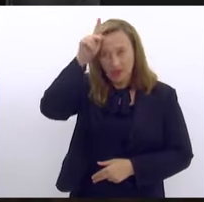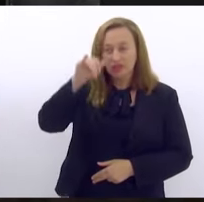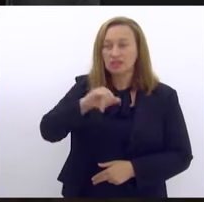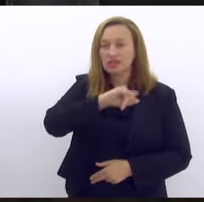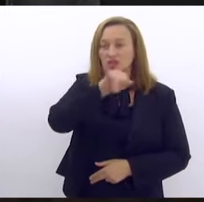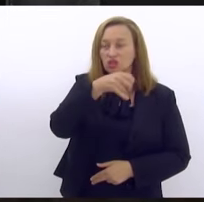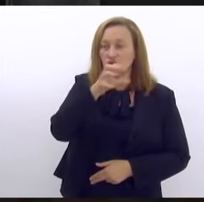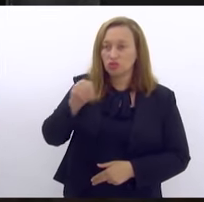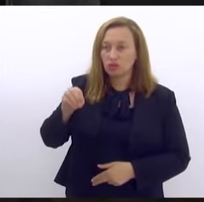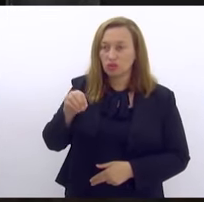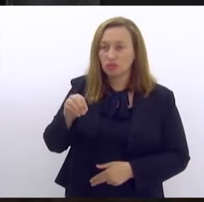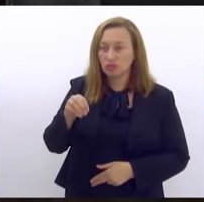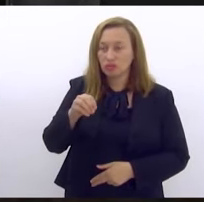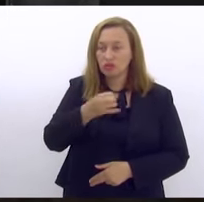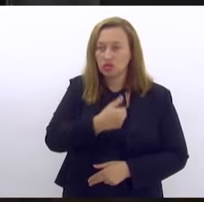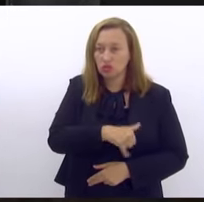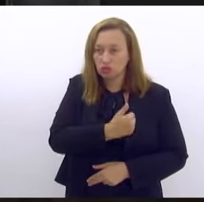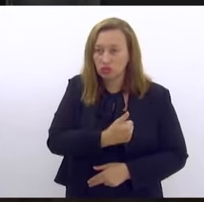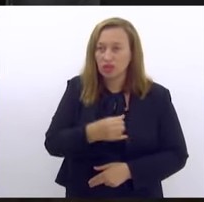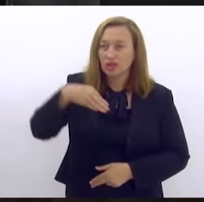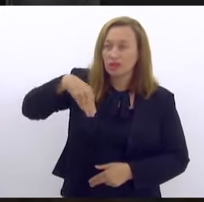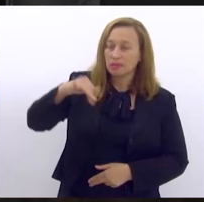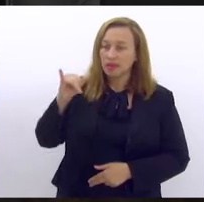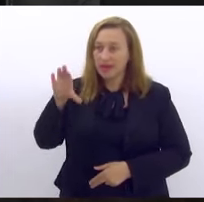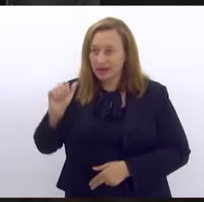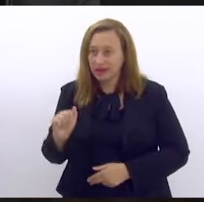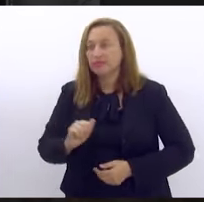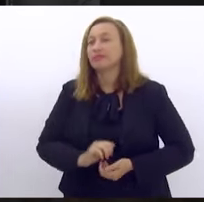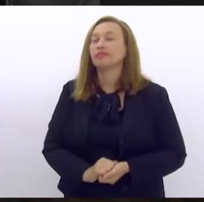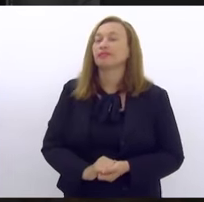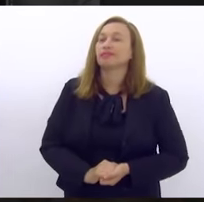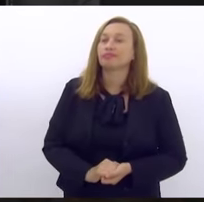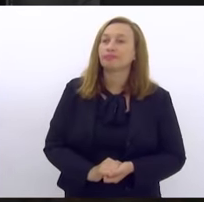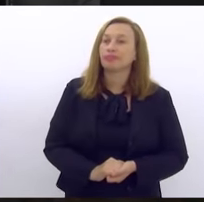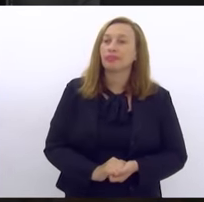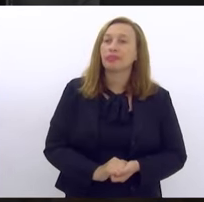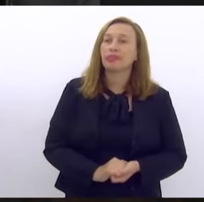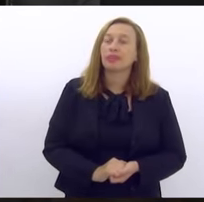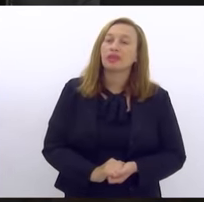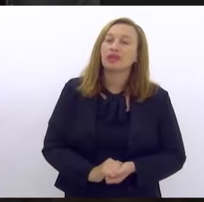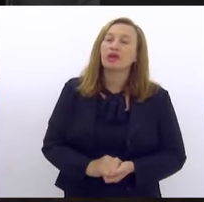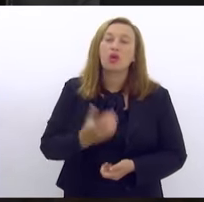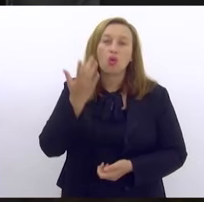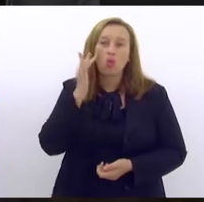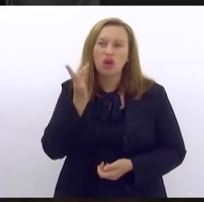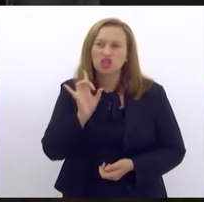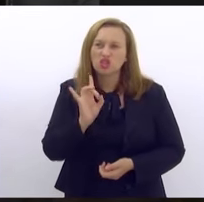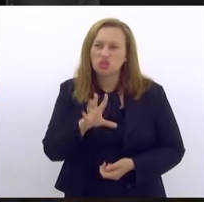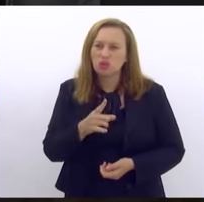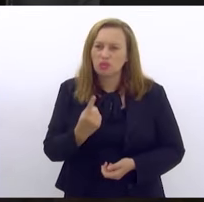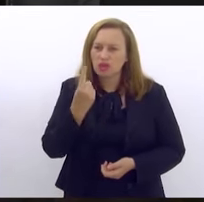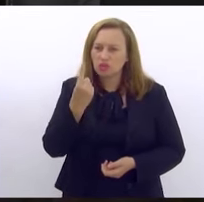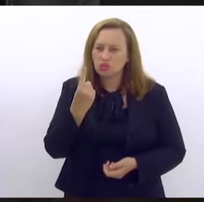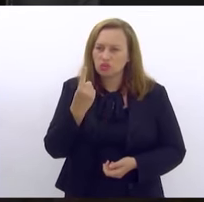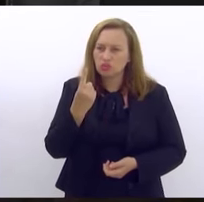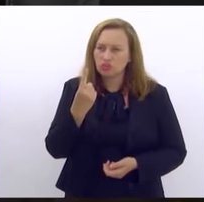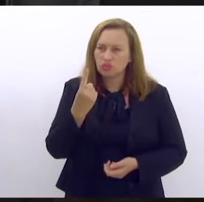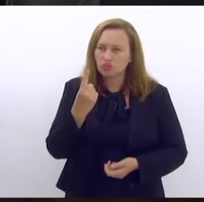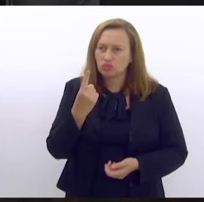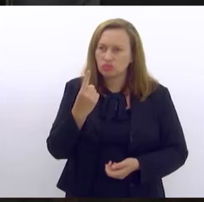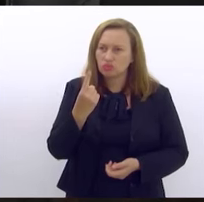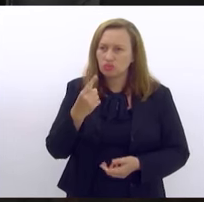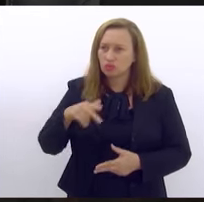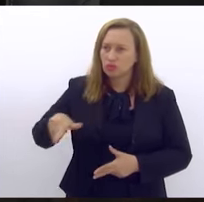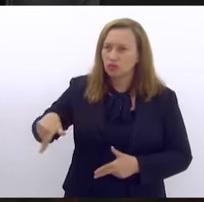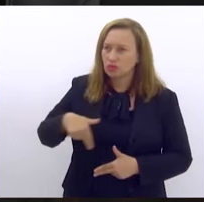do companheiro Mica. Seja sempre bem-vindo aqui nessa casa. E eu acho que tem só mais um orador inscrito. Presidente, eu não